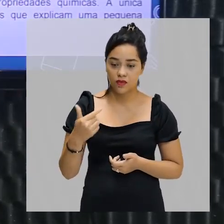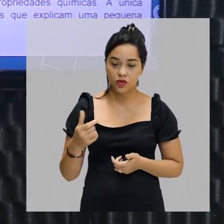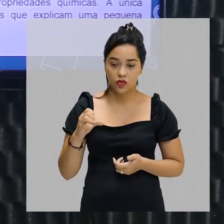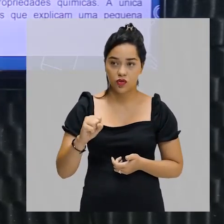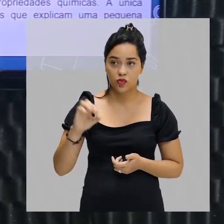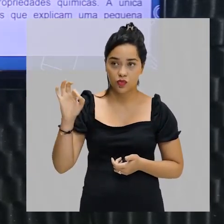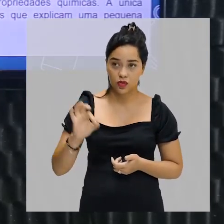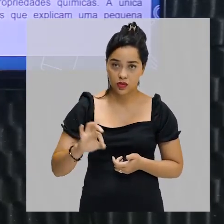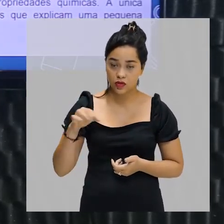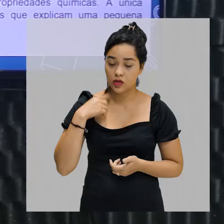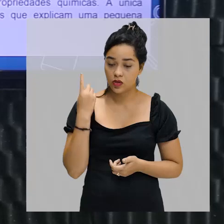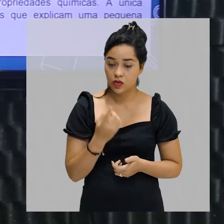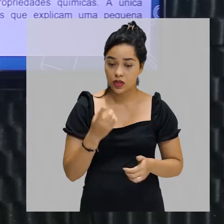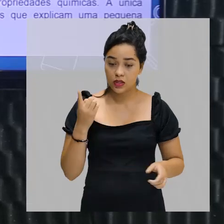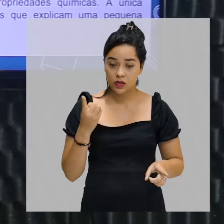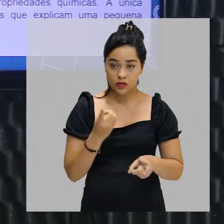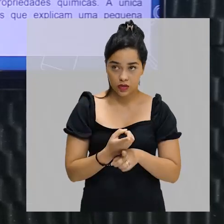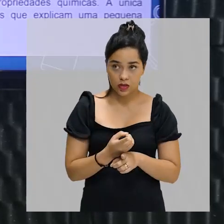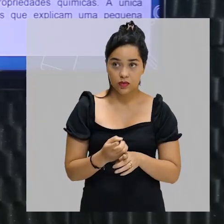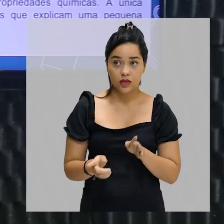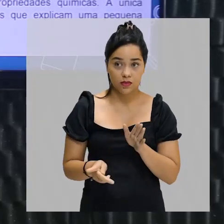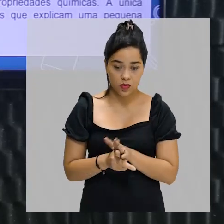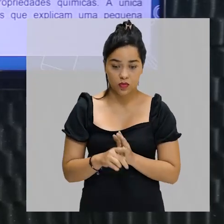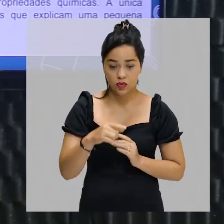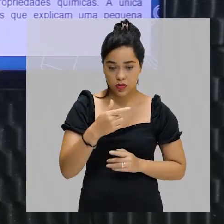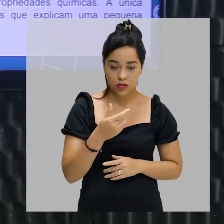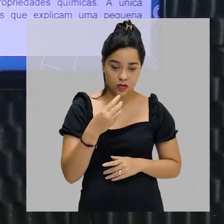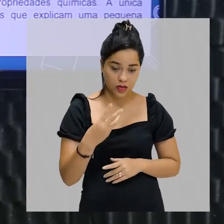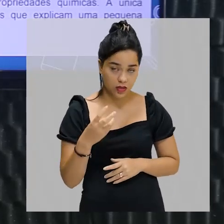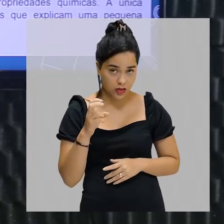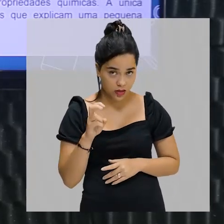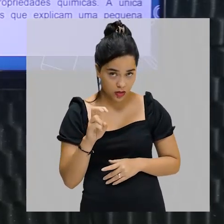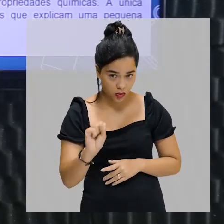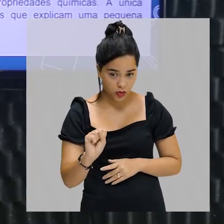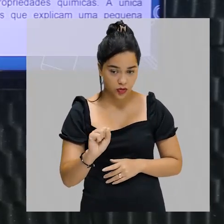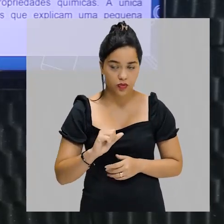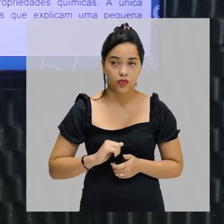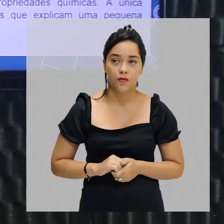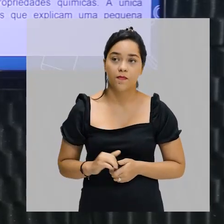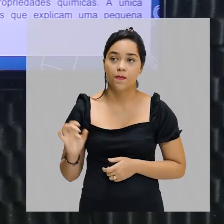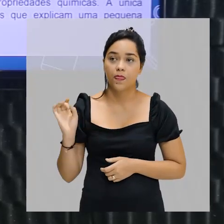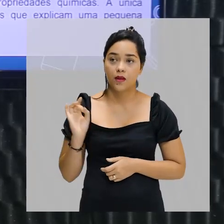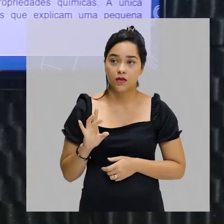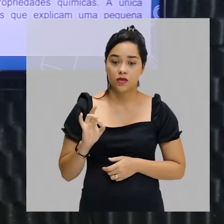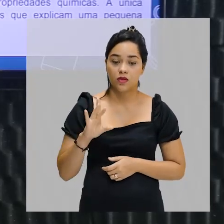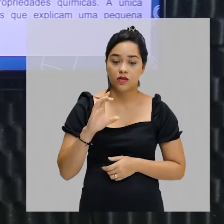99,28% do urânio que nós encontramos é do 238. Apenas